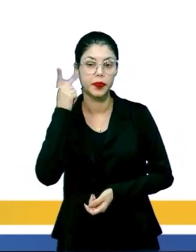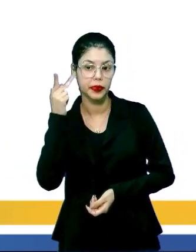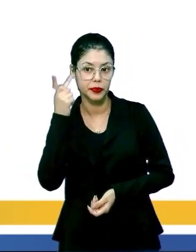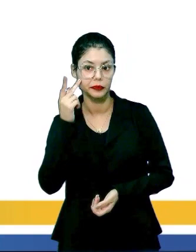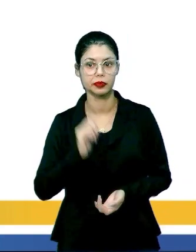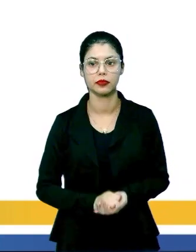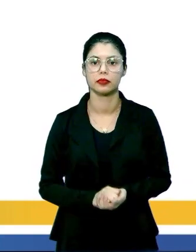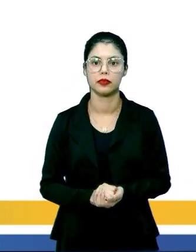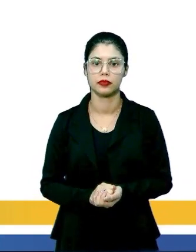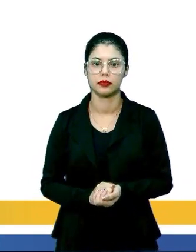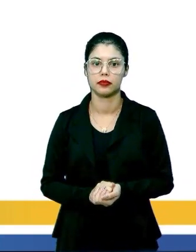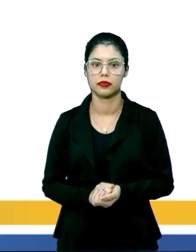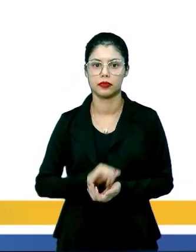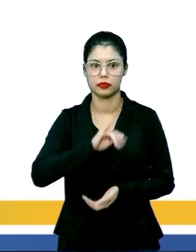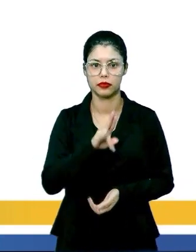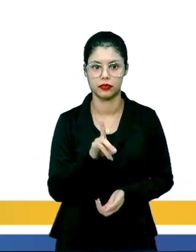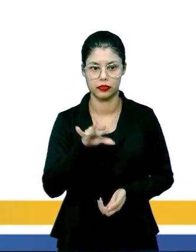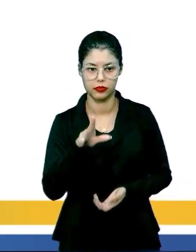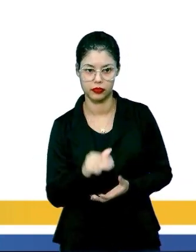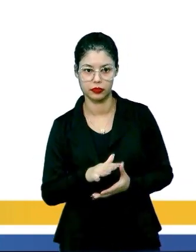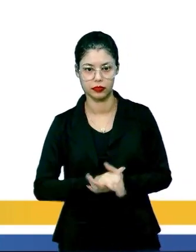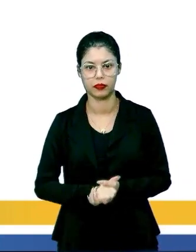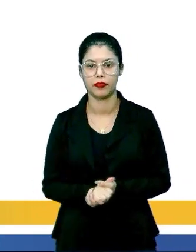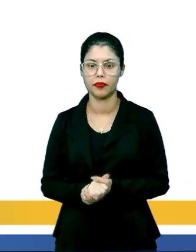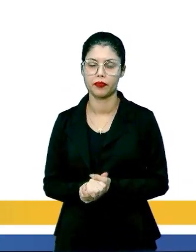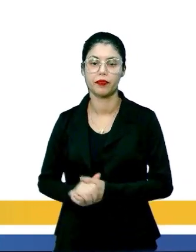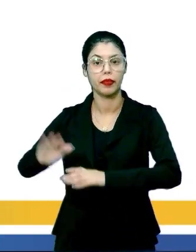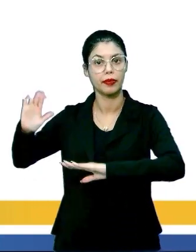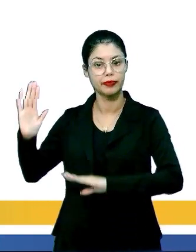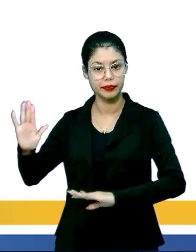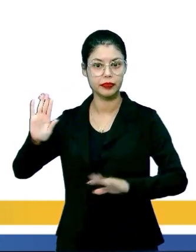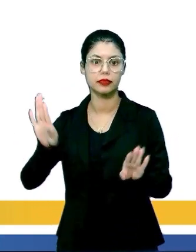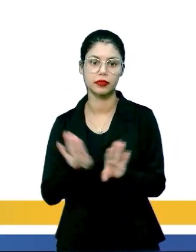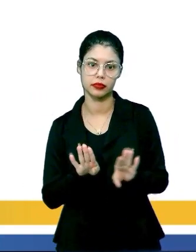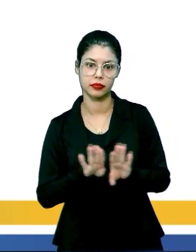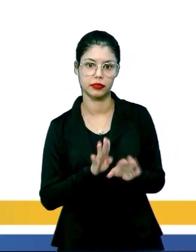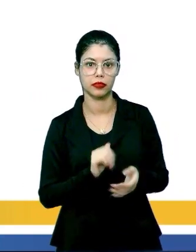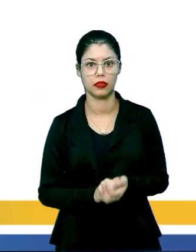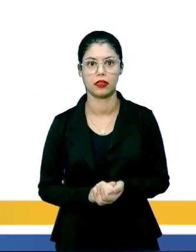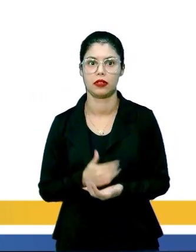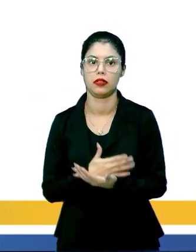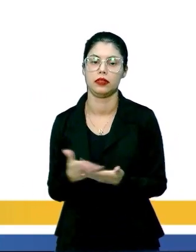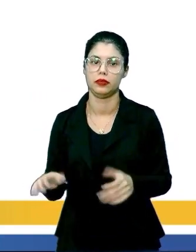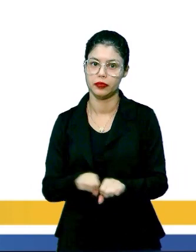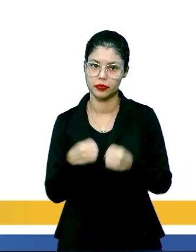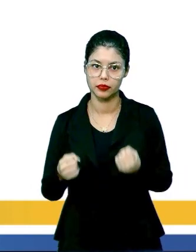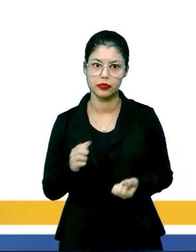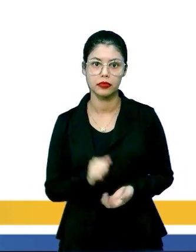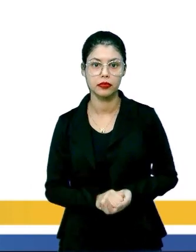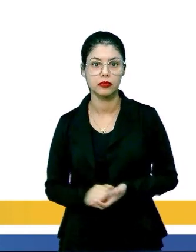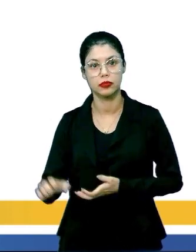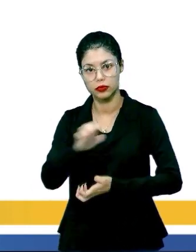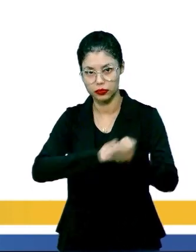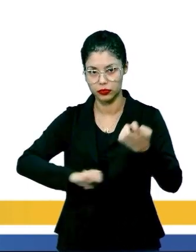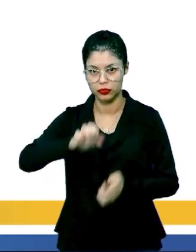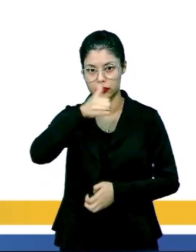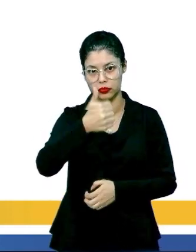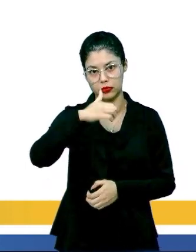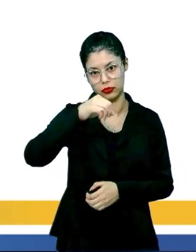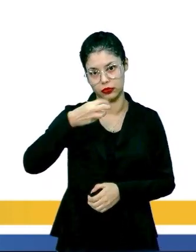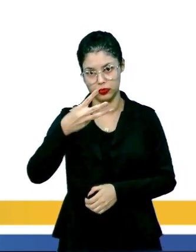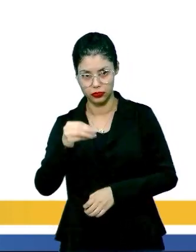se acentuar, né? Júlio Prestes vai se candidatar, Getúlio também, vai ter uma ruptura. E a Revolução